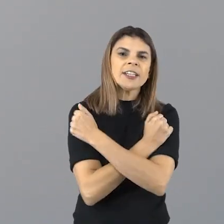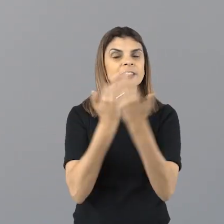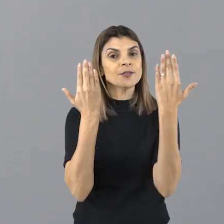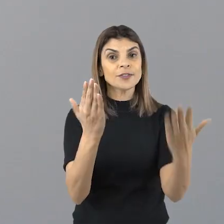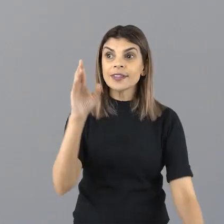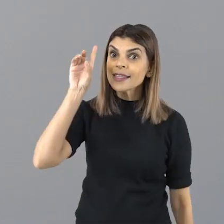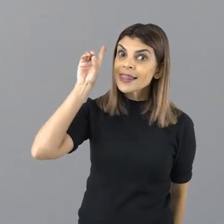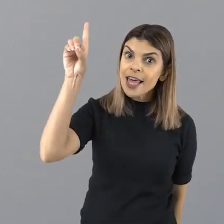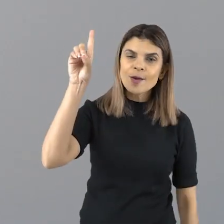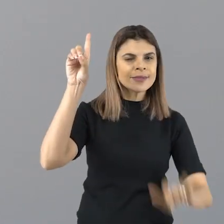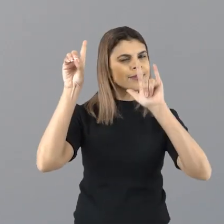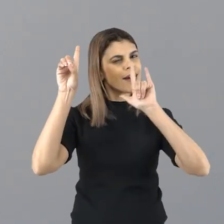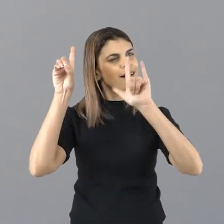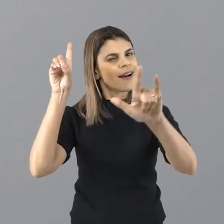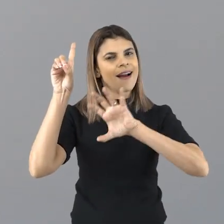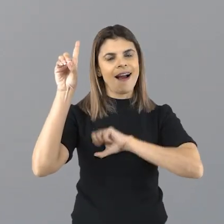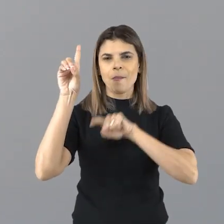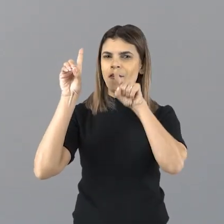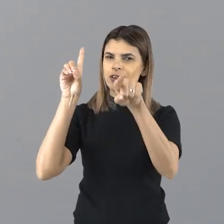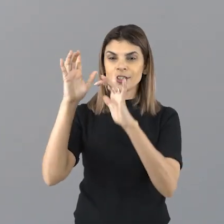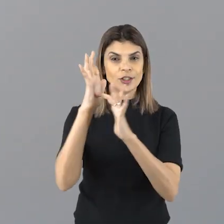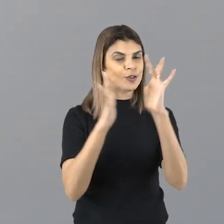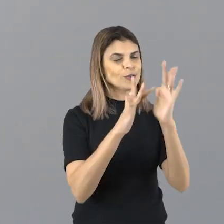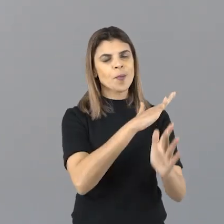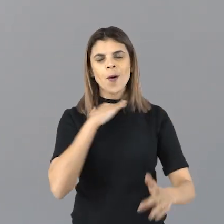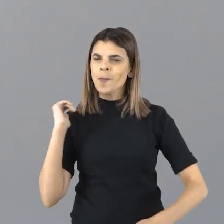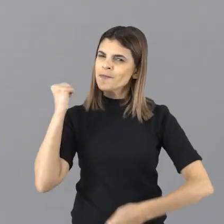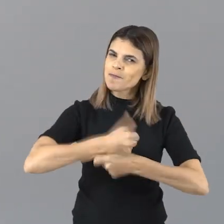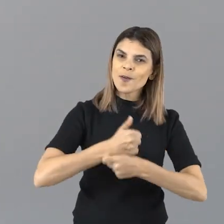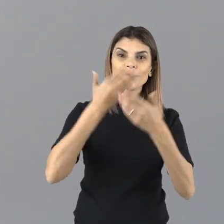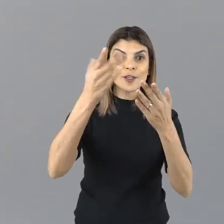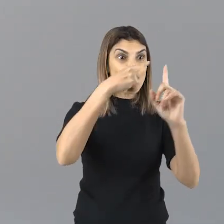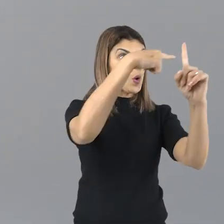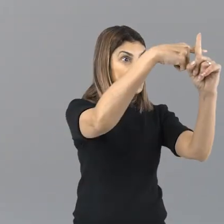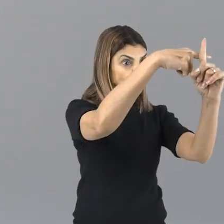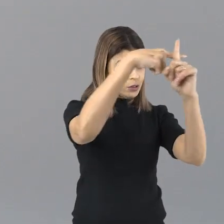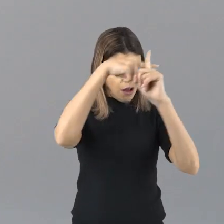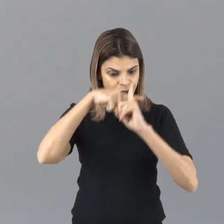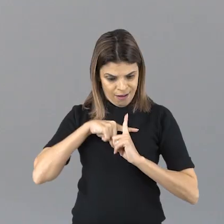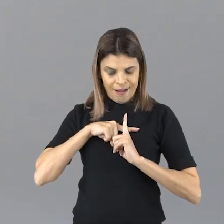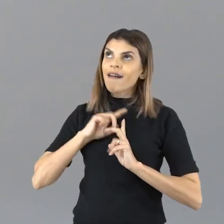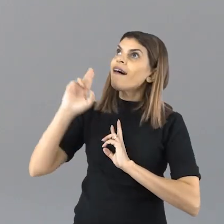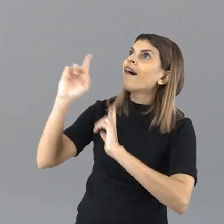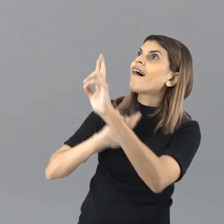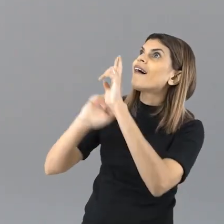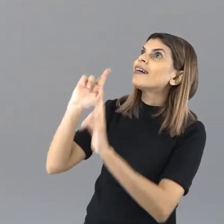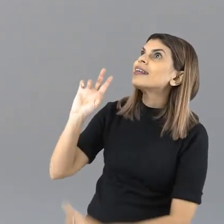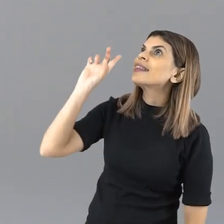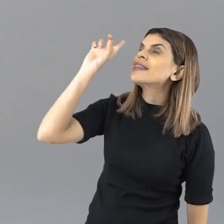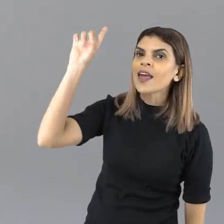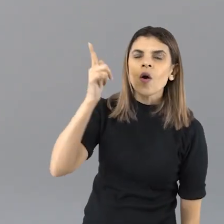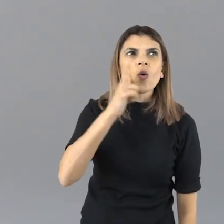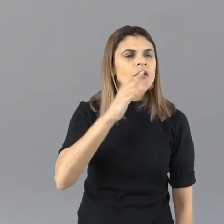você. Deus ama você. Jesus morreu por você. E pela cruz somos convidados a ter um relacionamento com